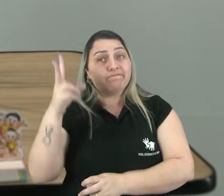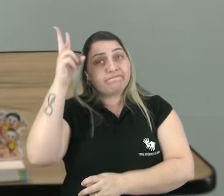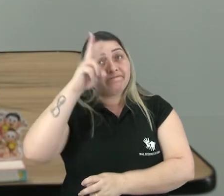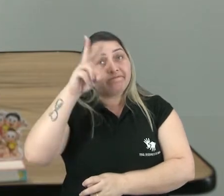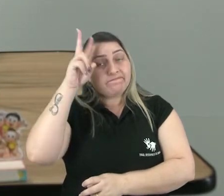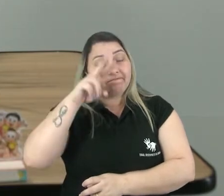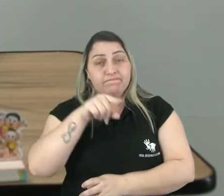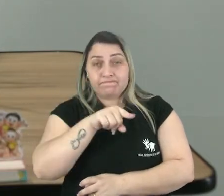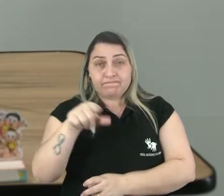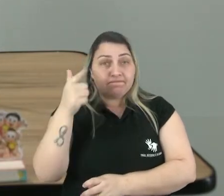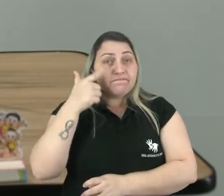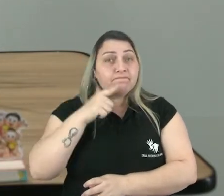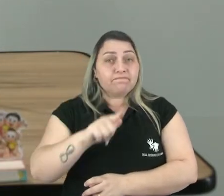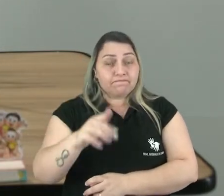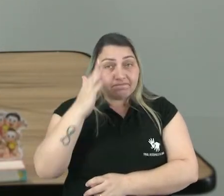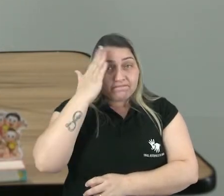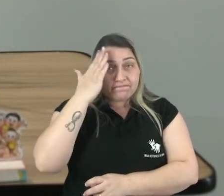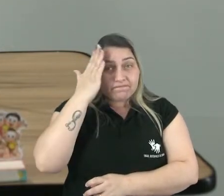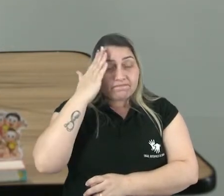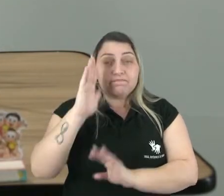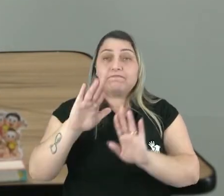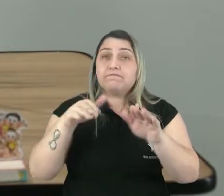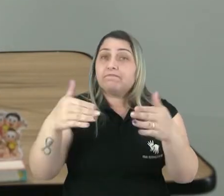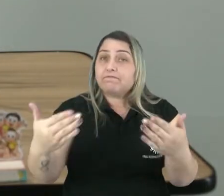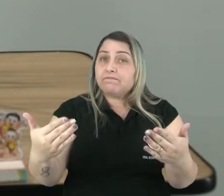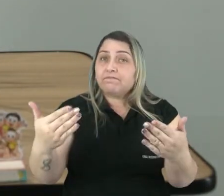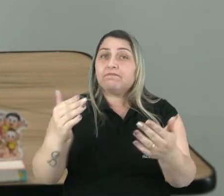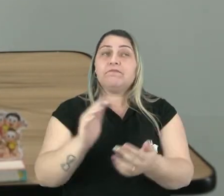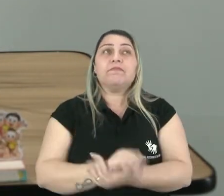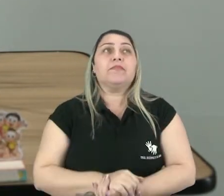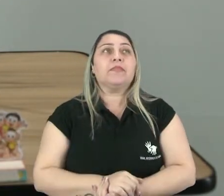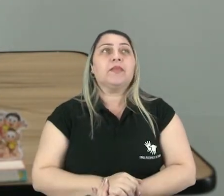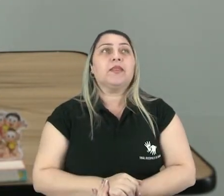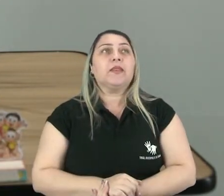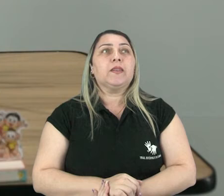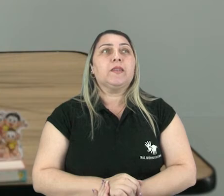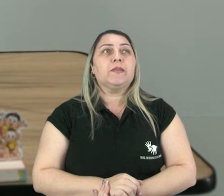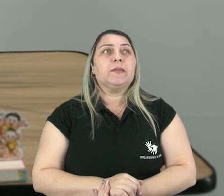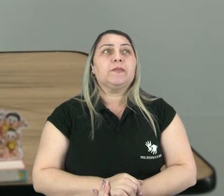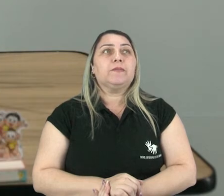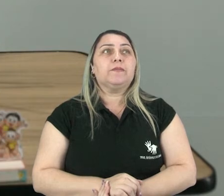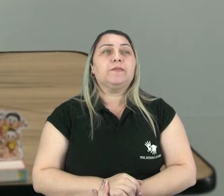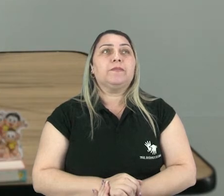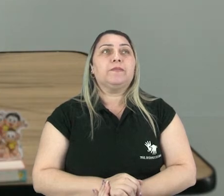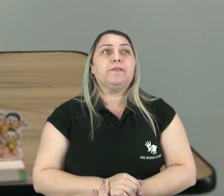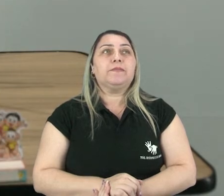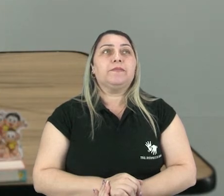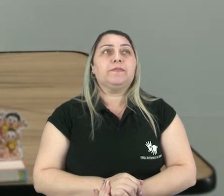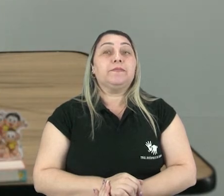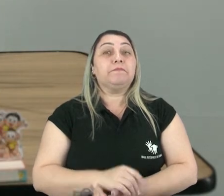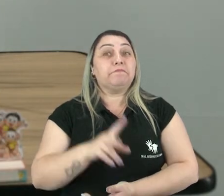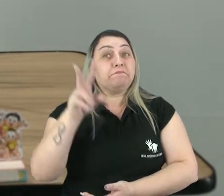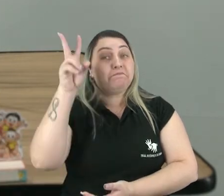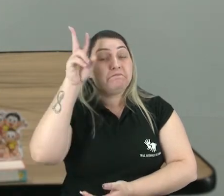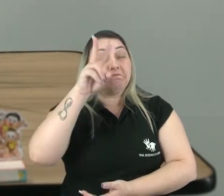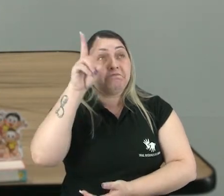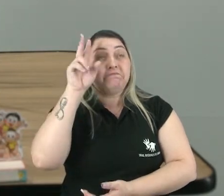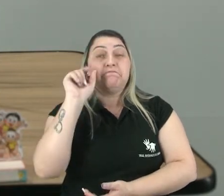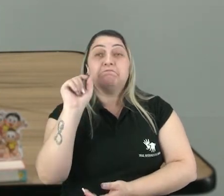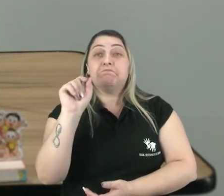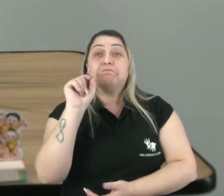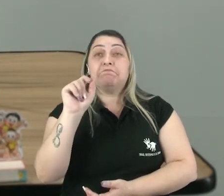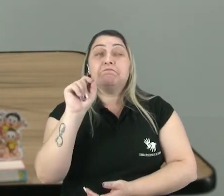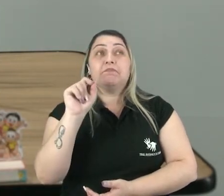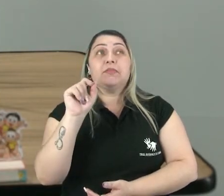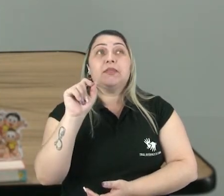Vocês conseguiram descobrir qual é o assunto? O assunto aqui desta história é o quê?